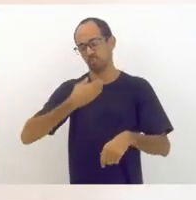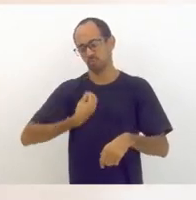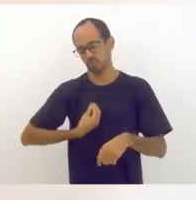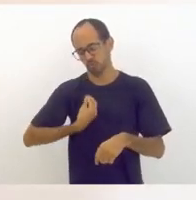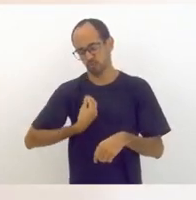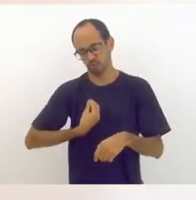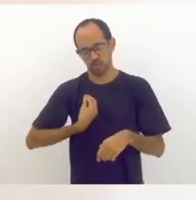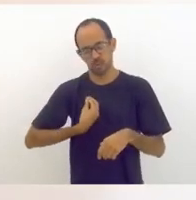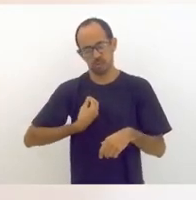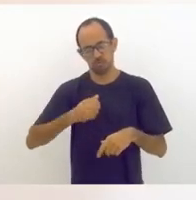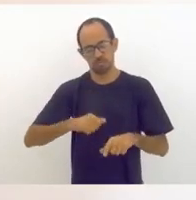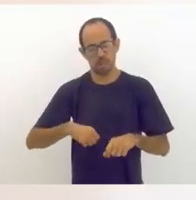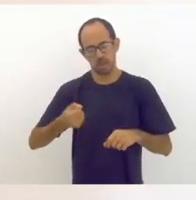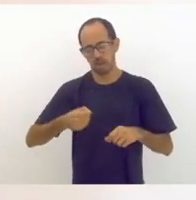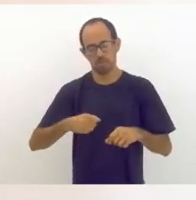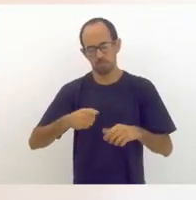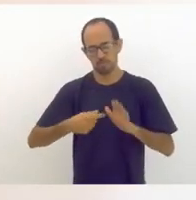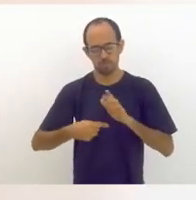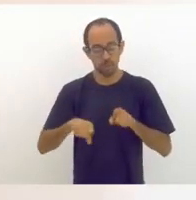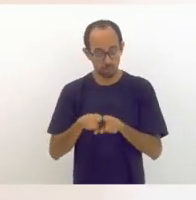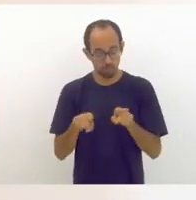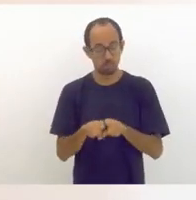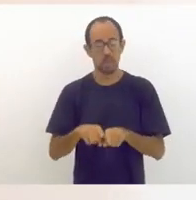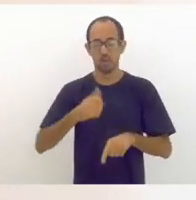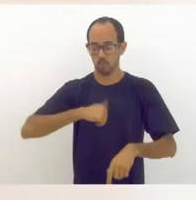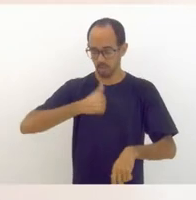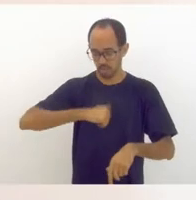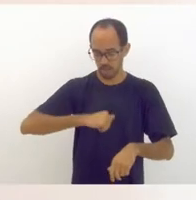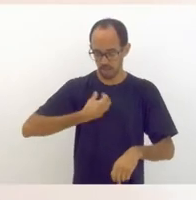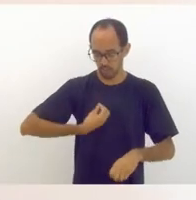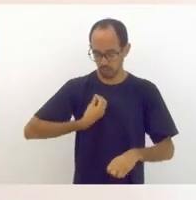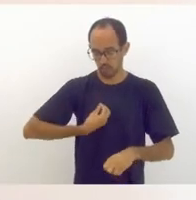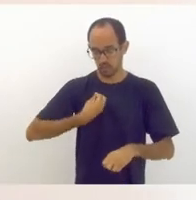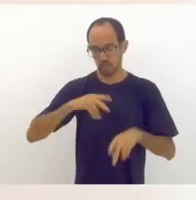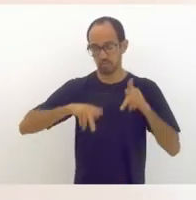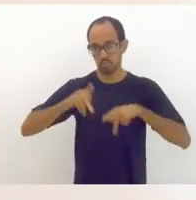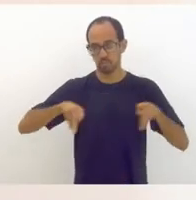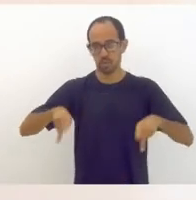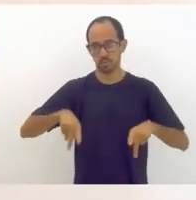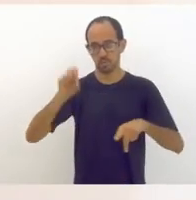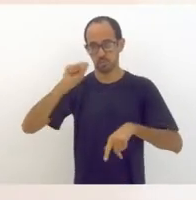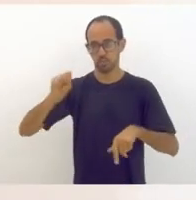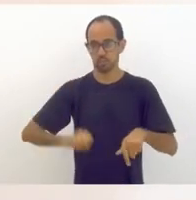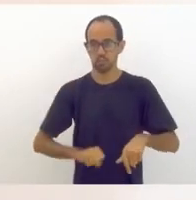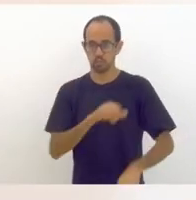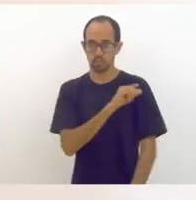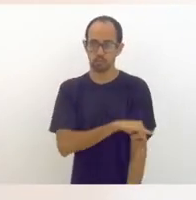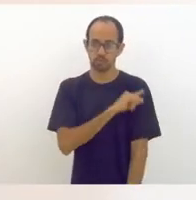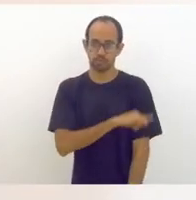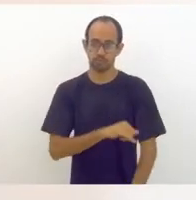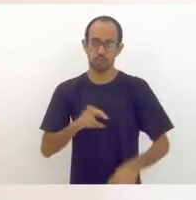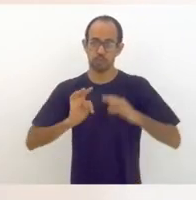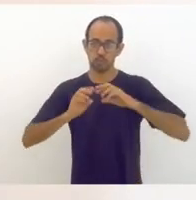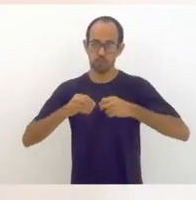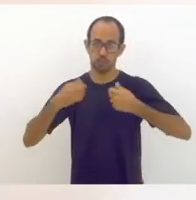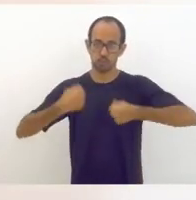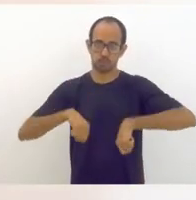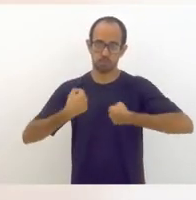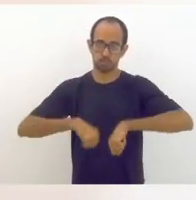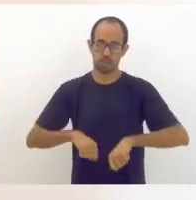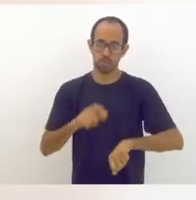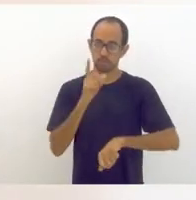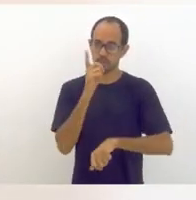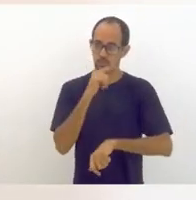para manifestação de qualidade de vida da população sul-fluminense e todos aqueles que dependem do Rio Paraíba do